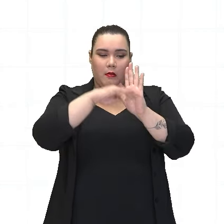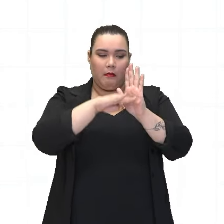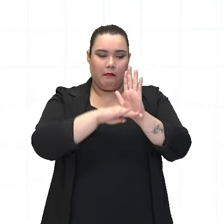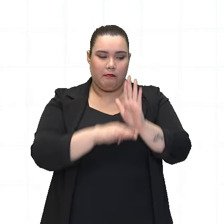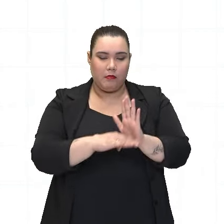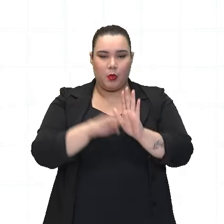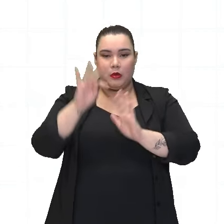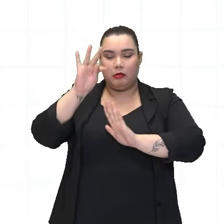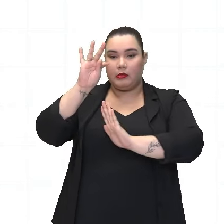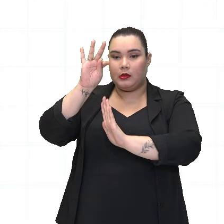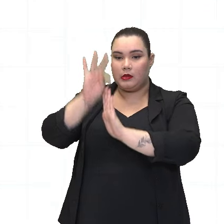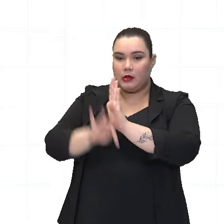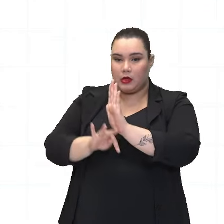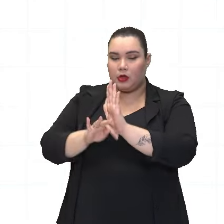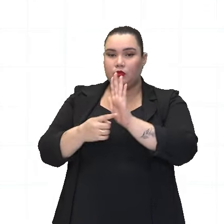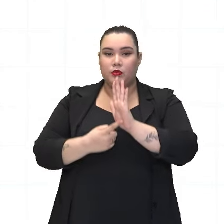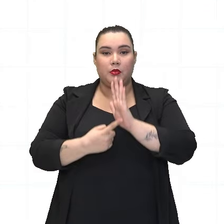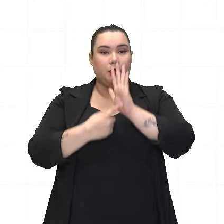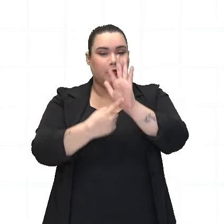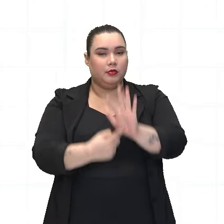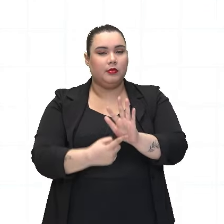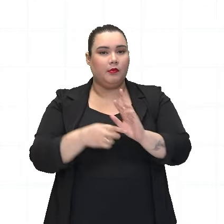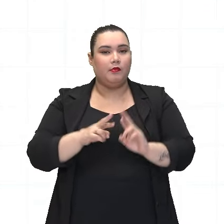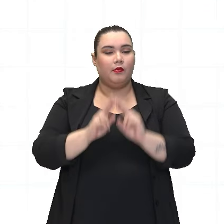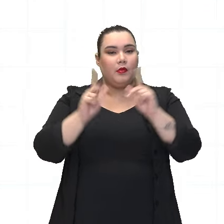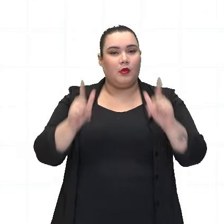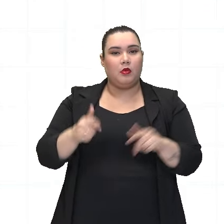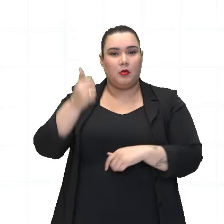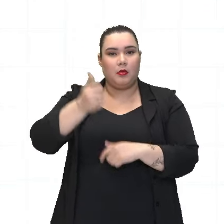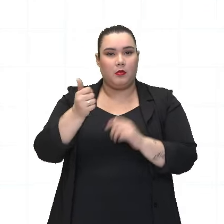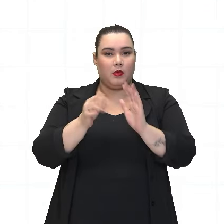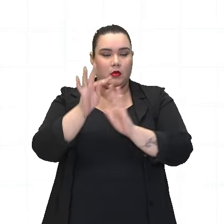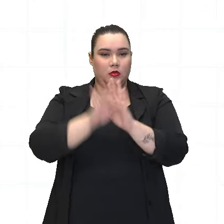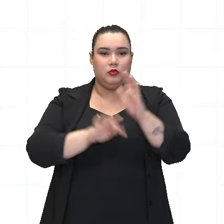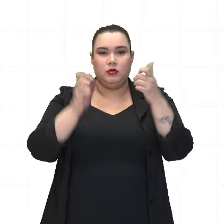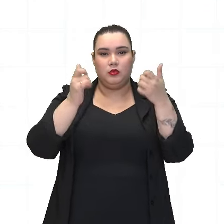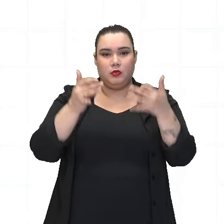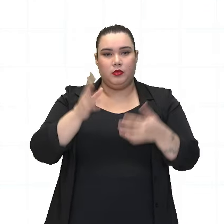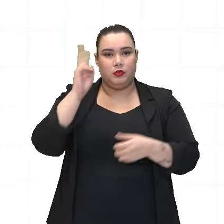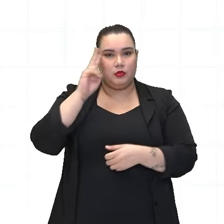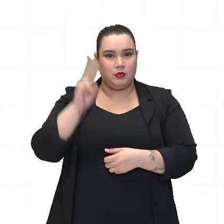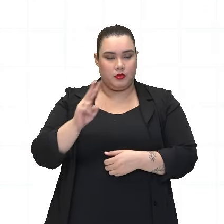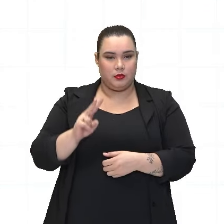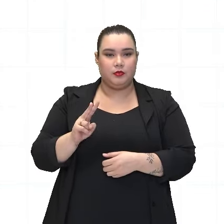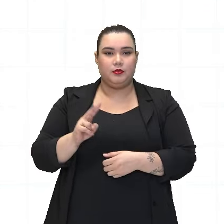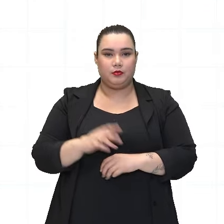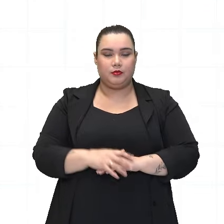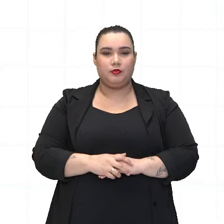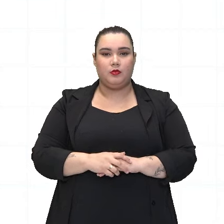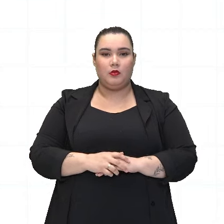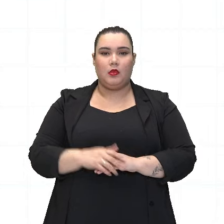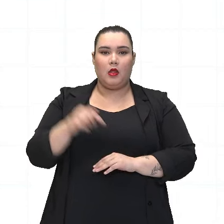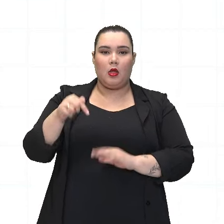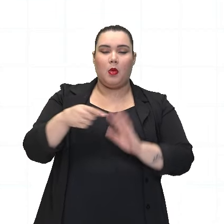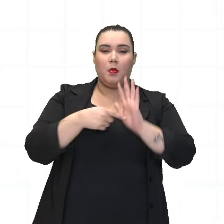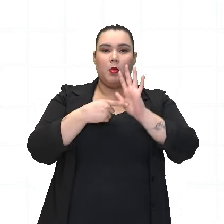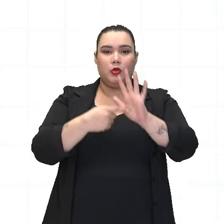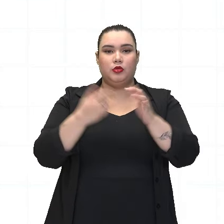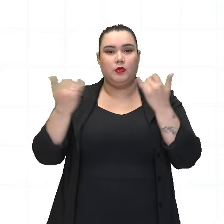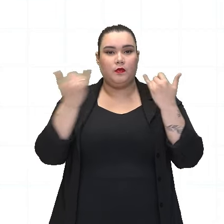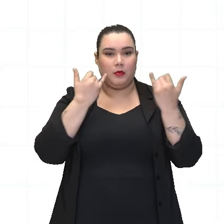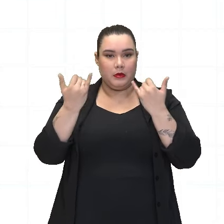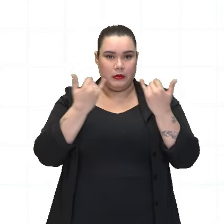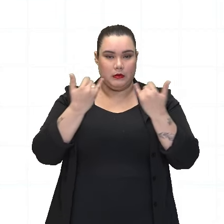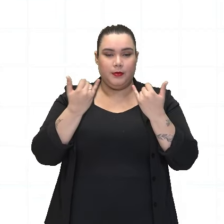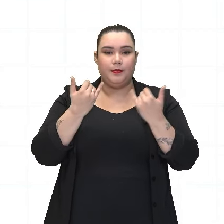tipologia expositiva diferente do primeiro que contou uma história. Este não, expõe informações.